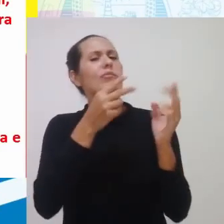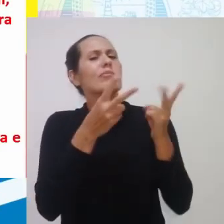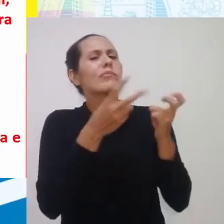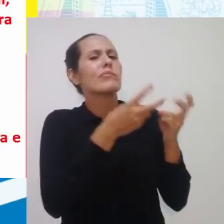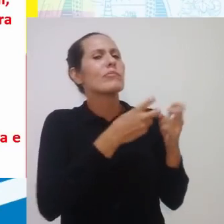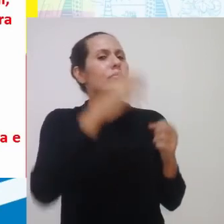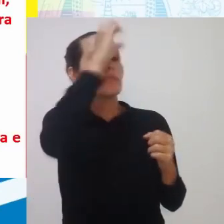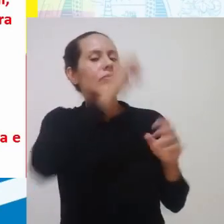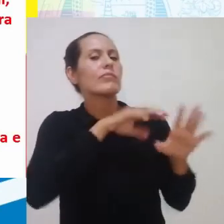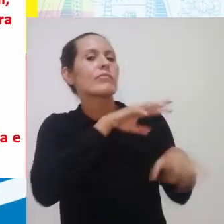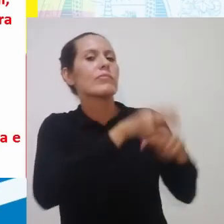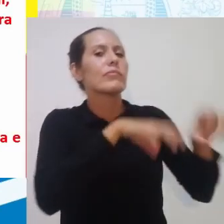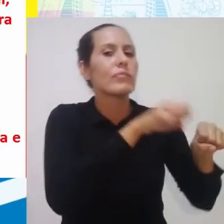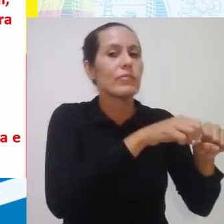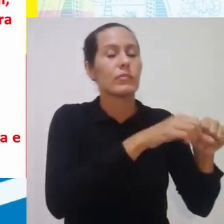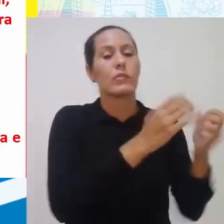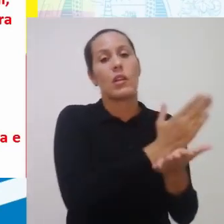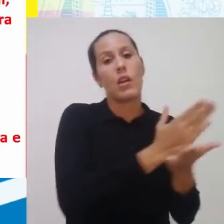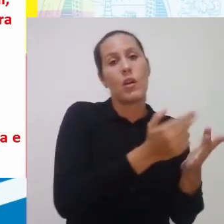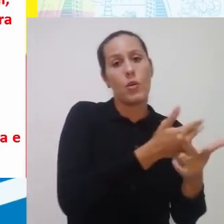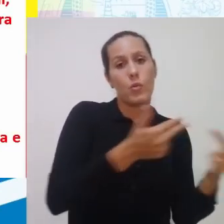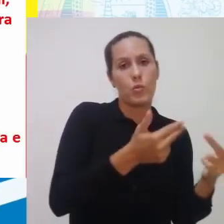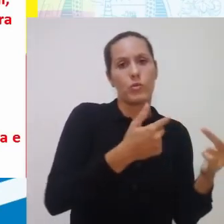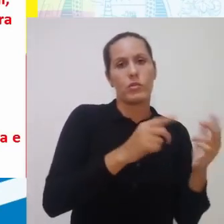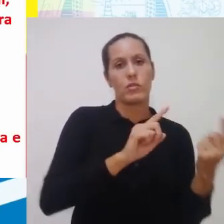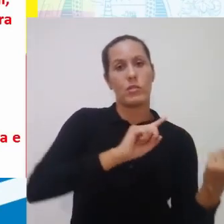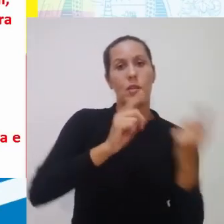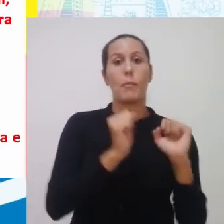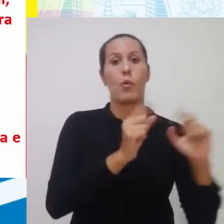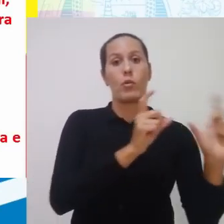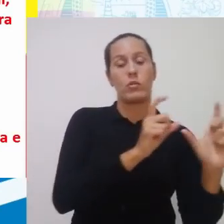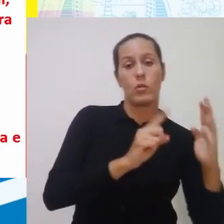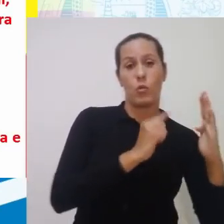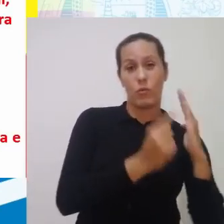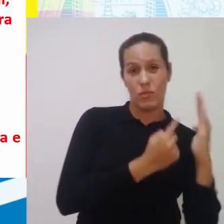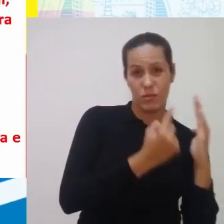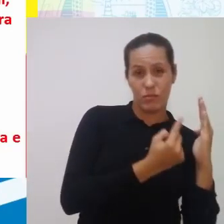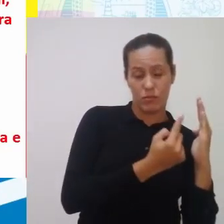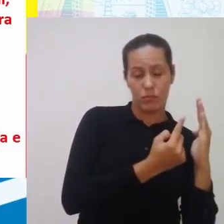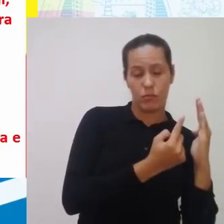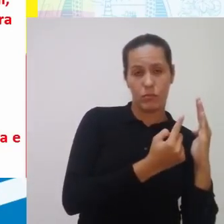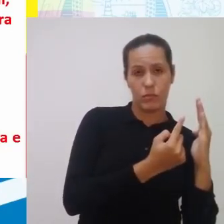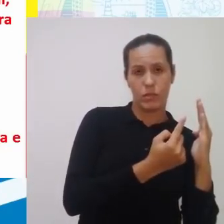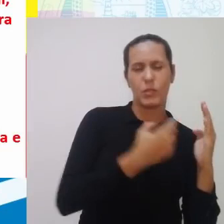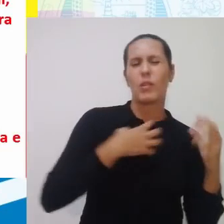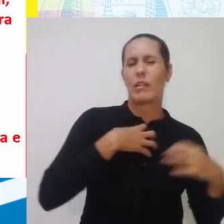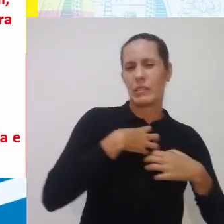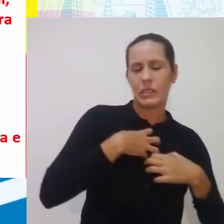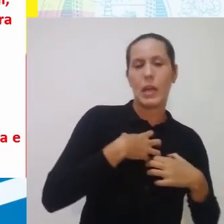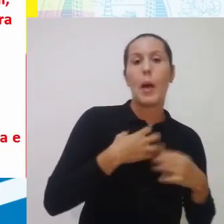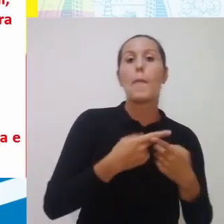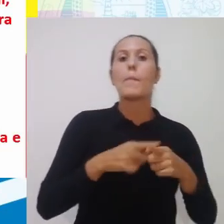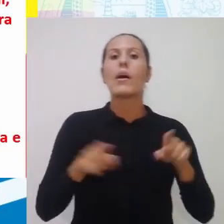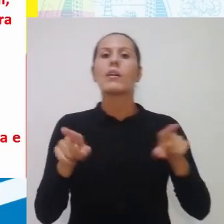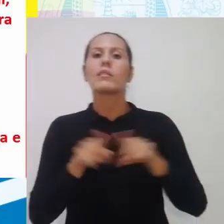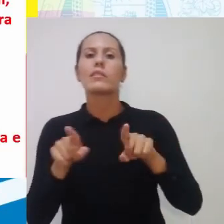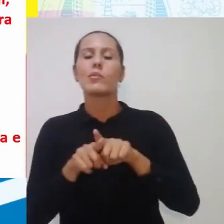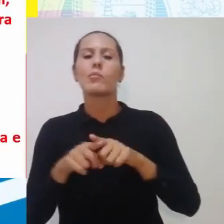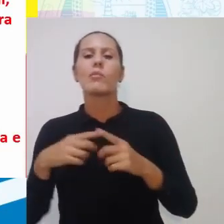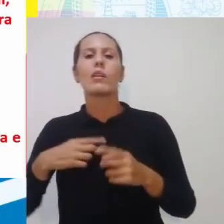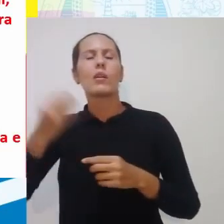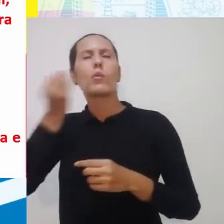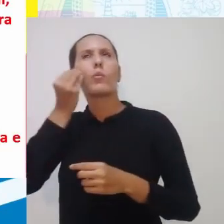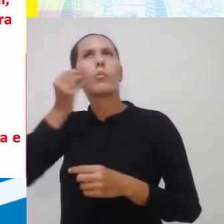apresentadas. E elas são apresentadas como formas opostas. Então, o confinamento pode ser um desconforto, mas também um momento